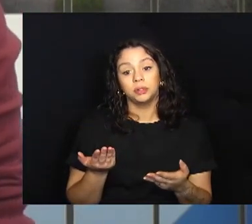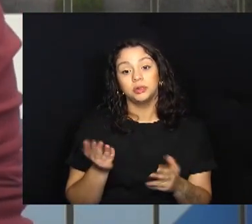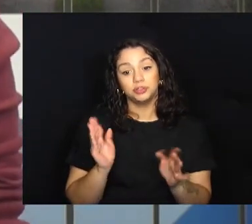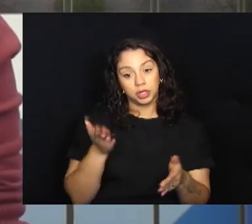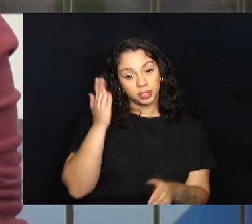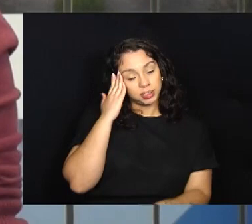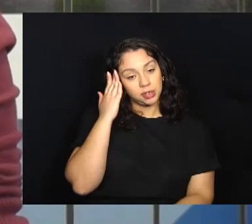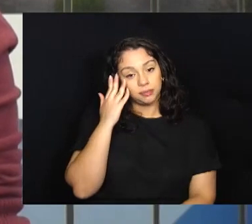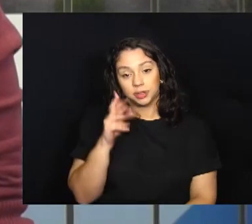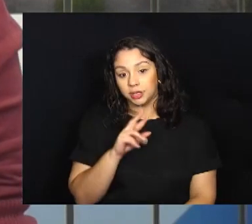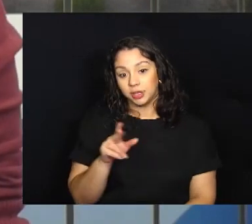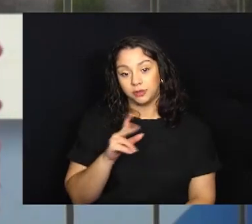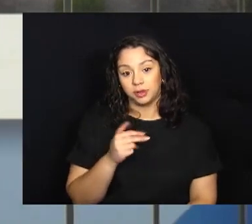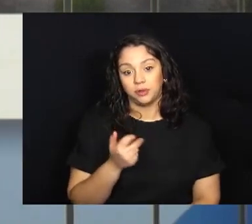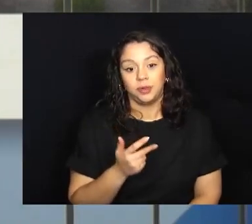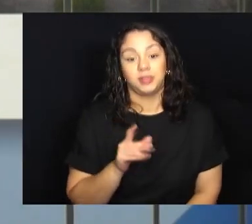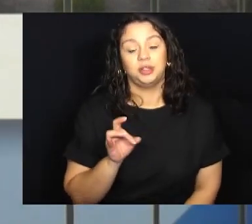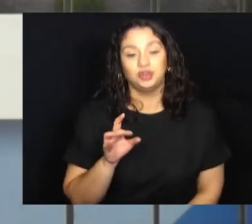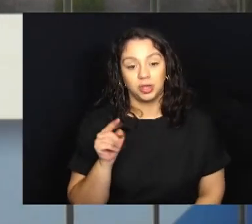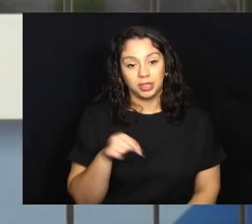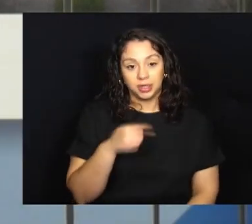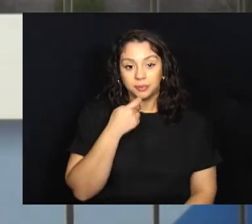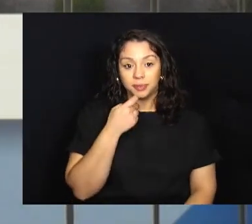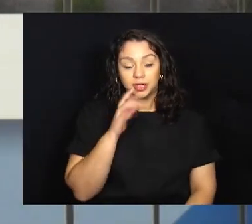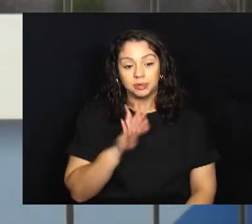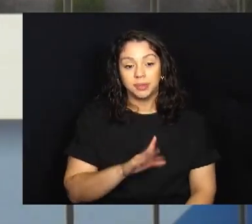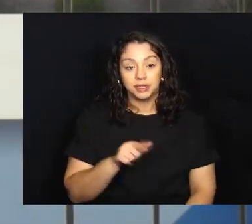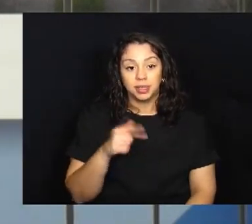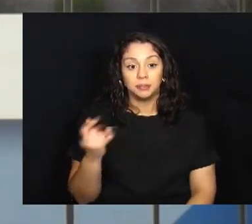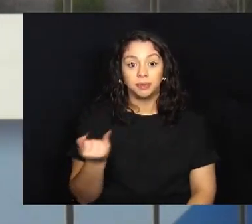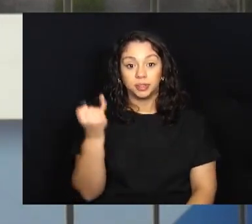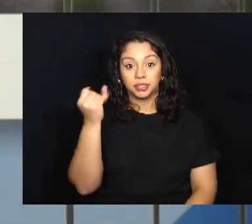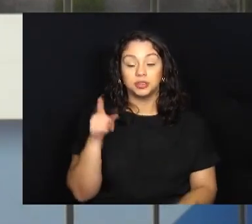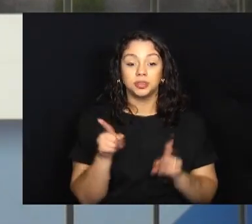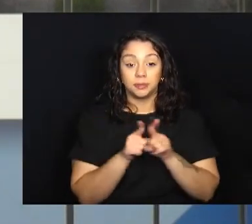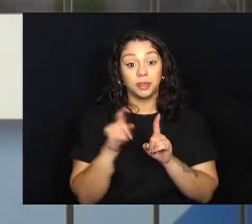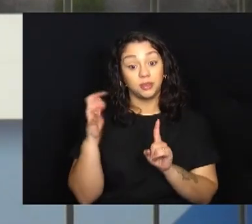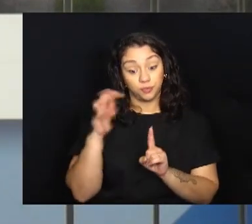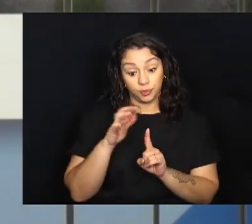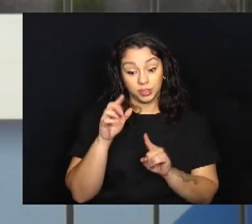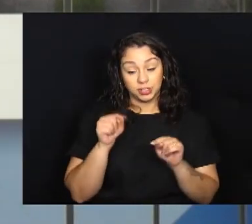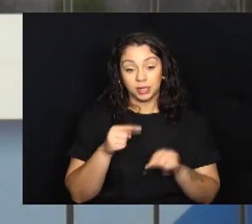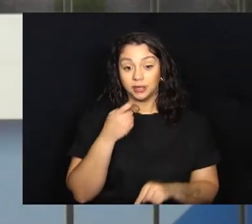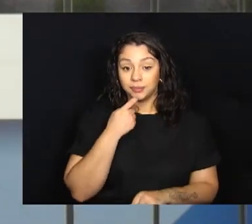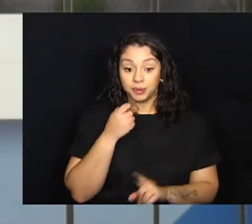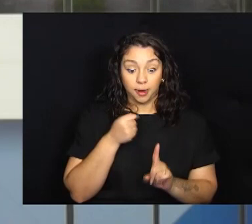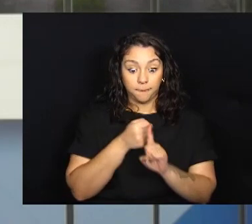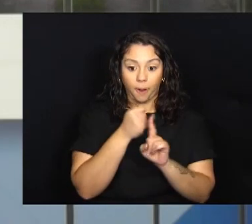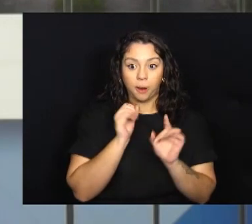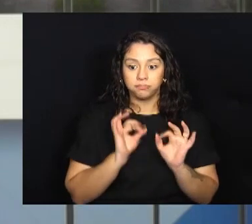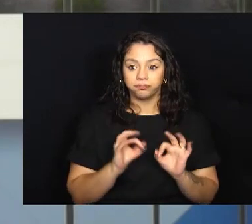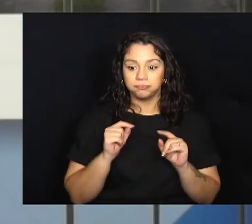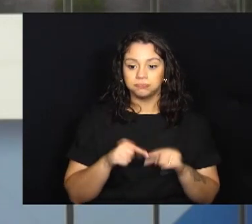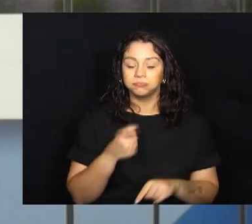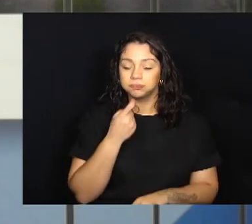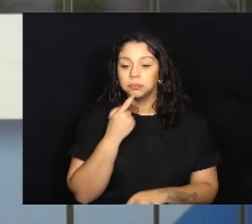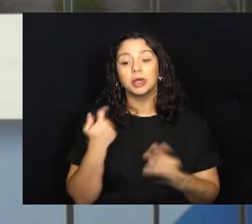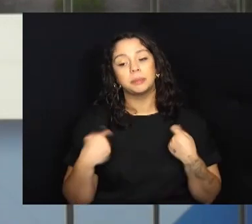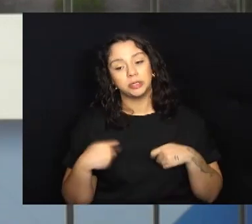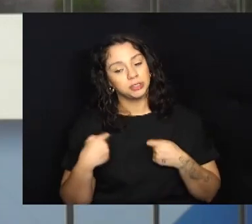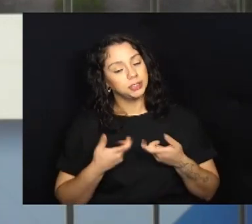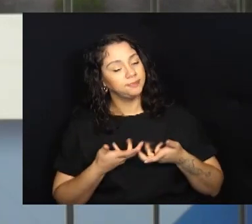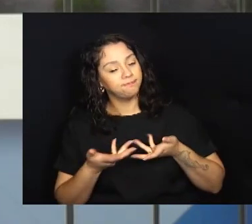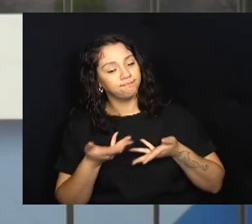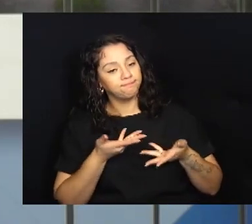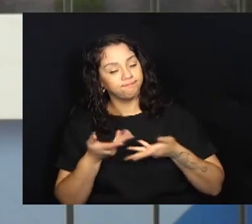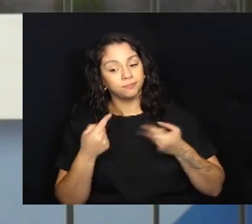são questões que extrapolam Campinas, mas eu acho que é importante também que, né, como afeta também Campinas, tem impacto aqui. Tem impacto, a gente tem que tratar, mas